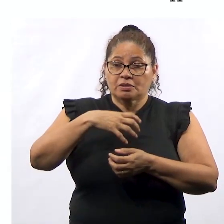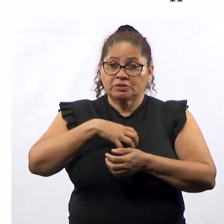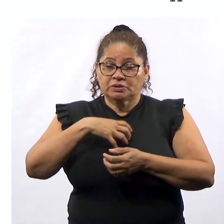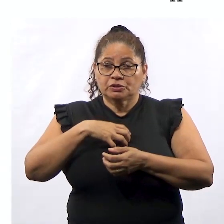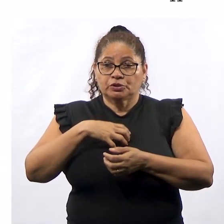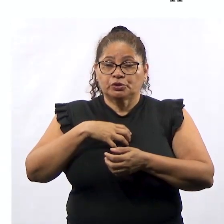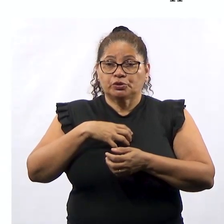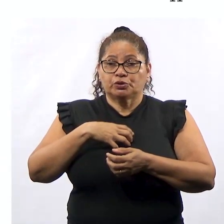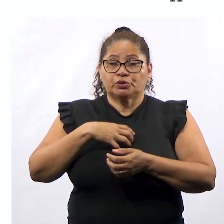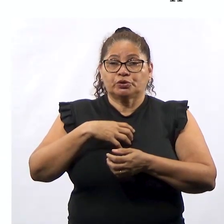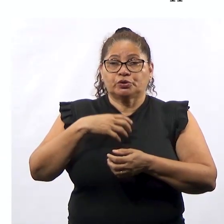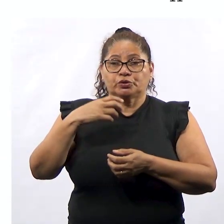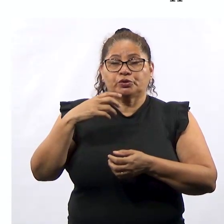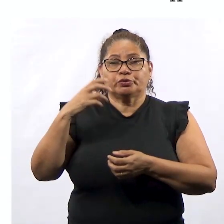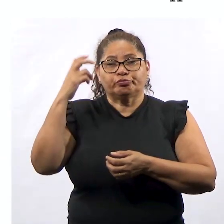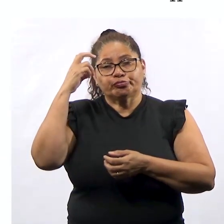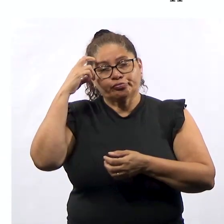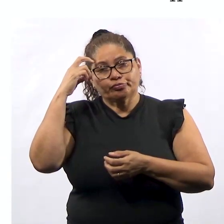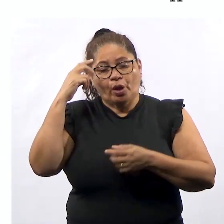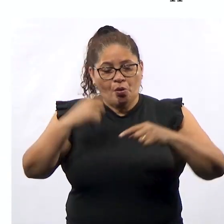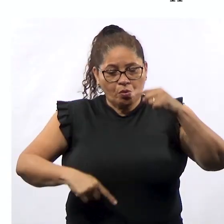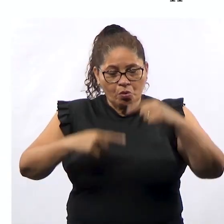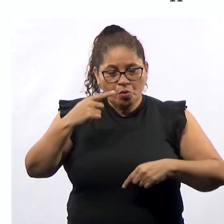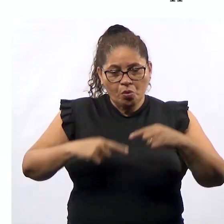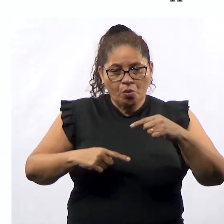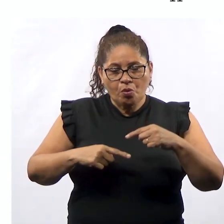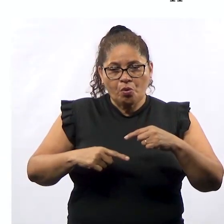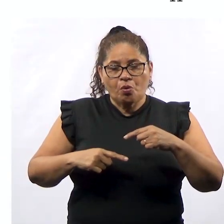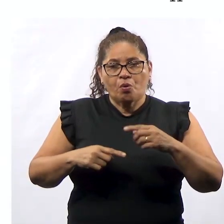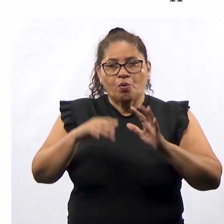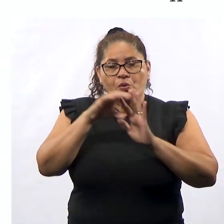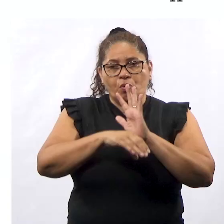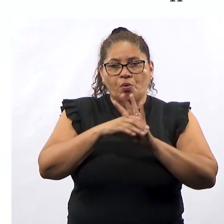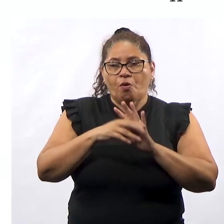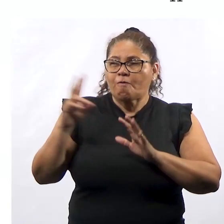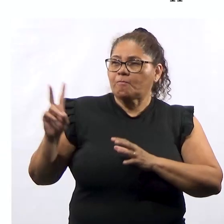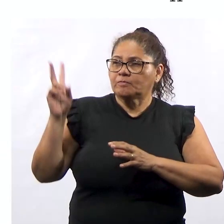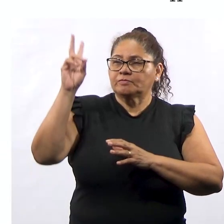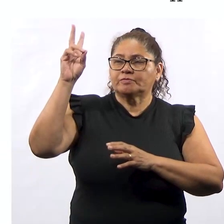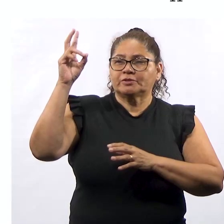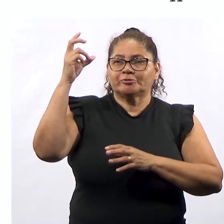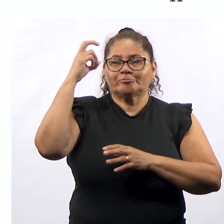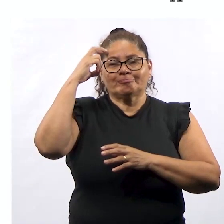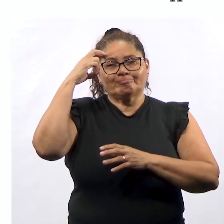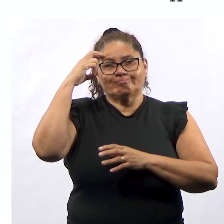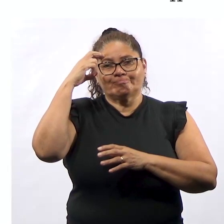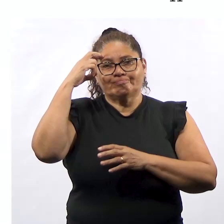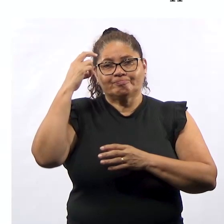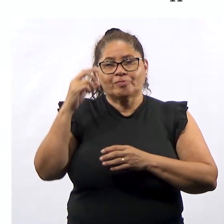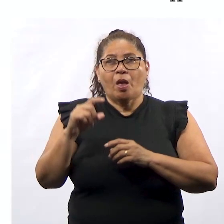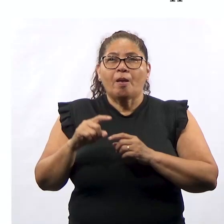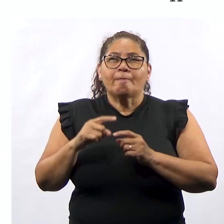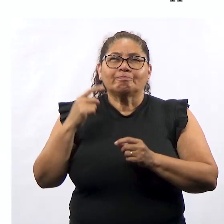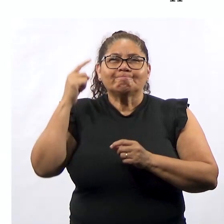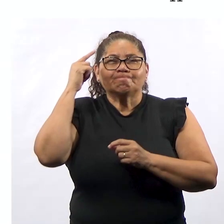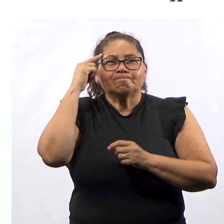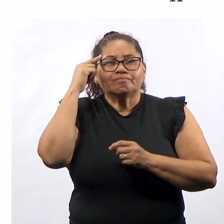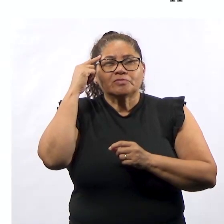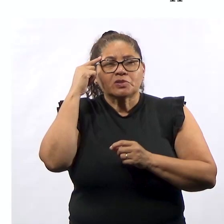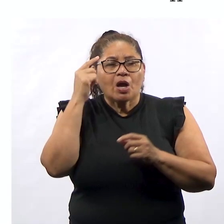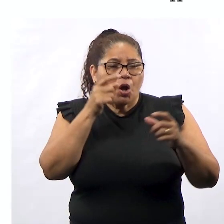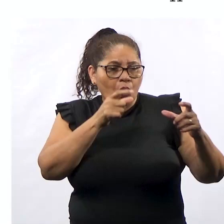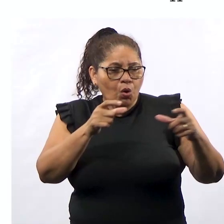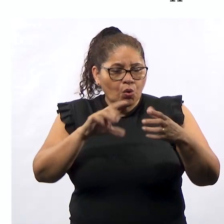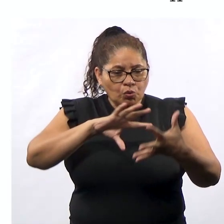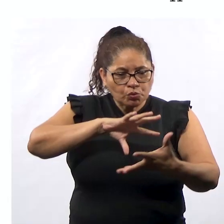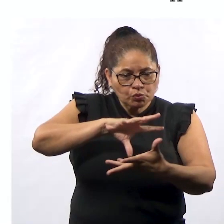sentido cultural, para pensarmos uma política curricular com valor cultural, precisamos pensar o